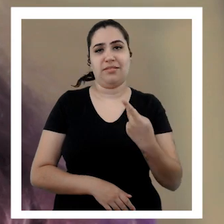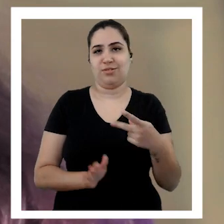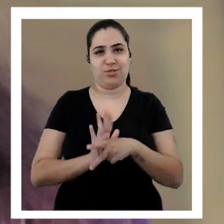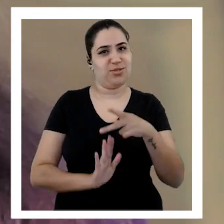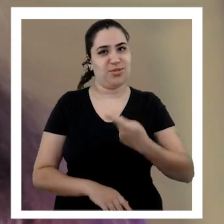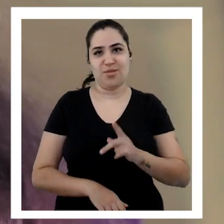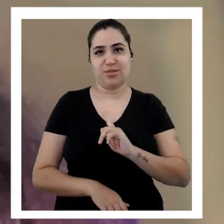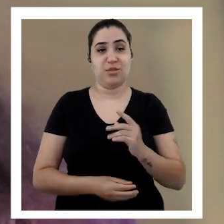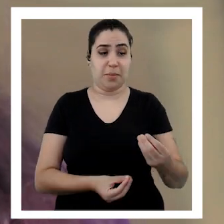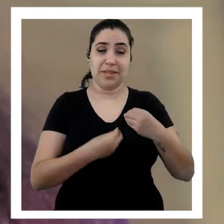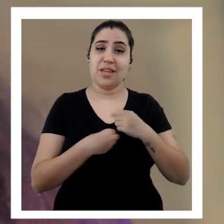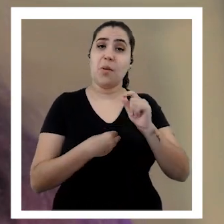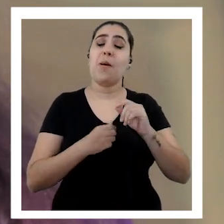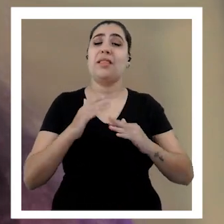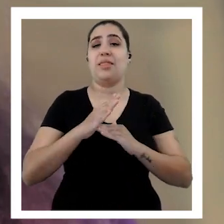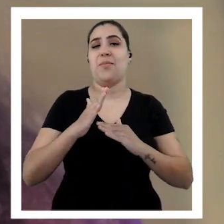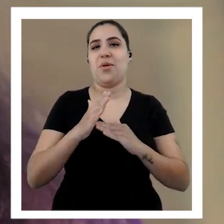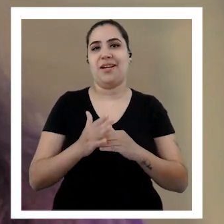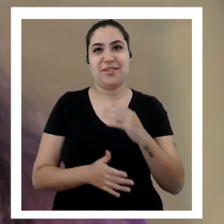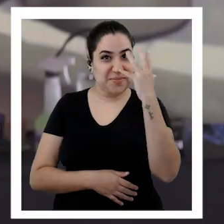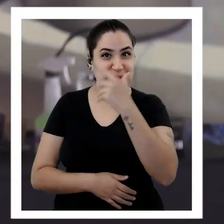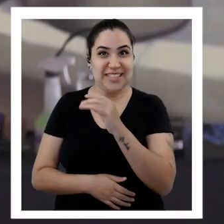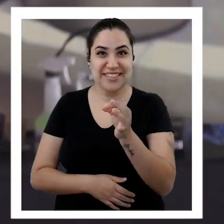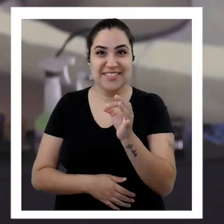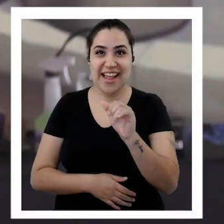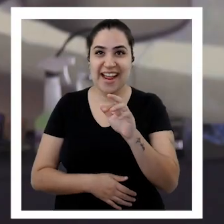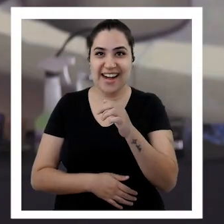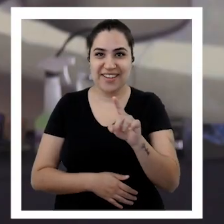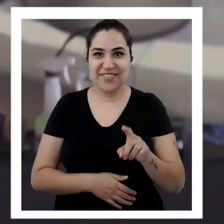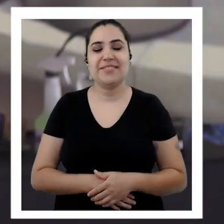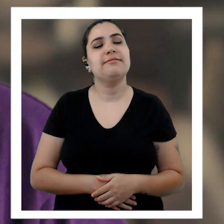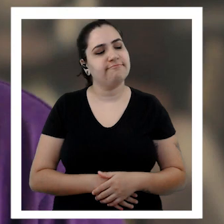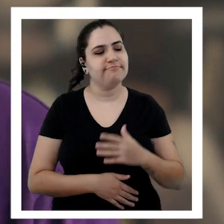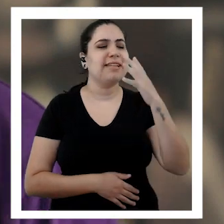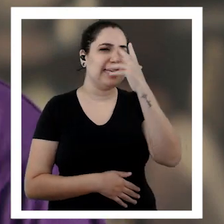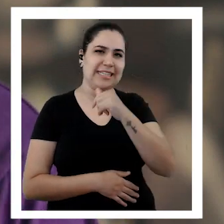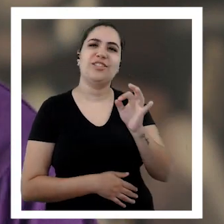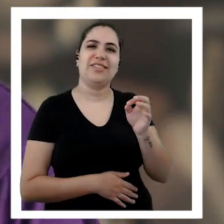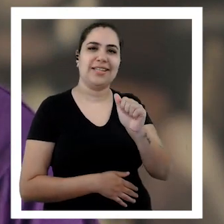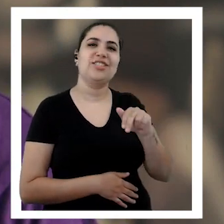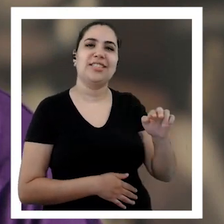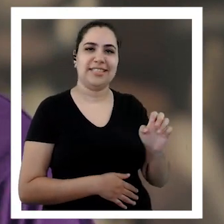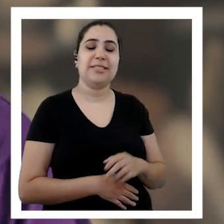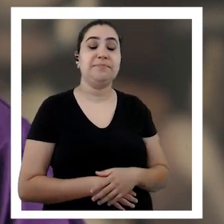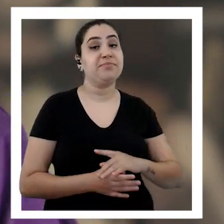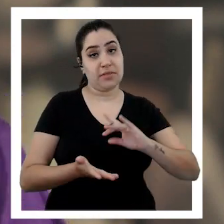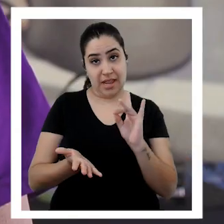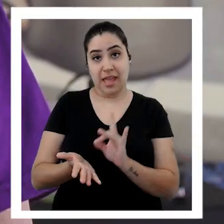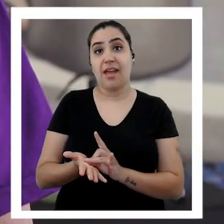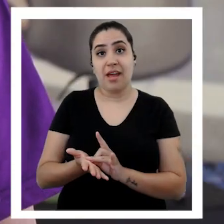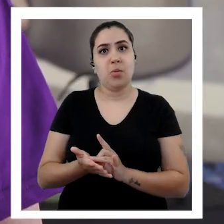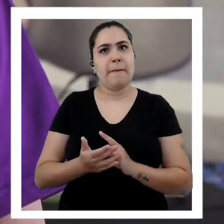é nosso e nos foi confiado apenas temporariamente. Bonito isso, né, Carlão? Muito lindo isso, não é verdade,